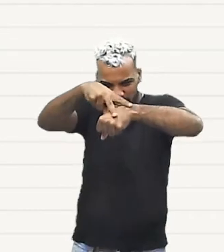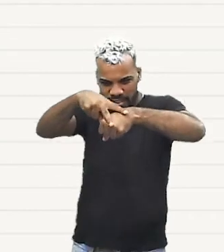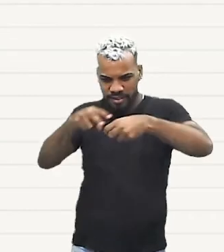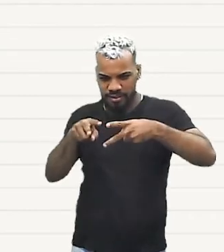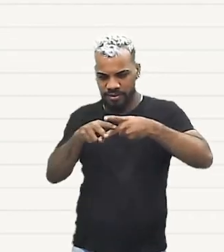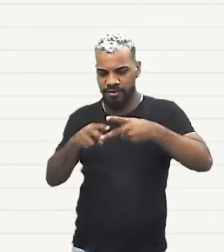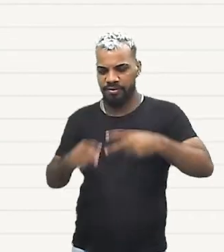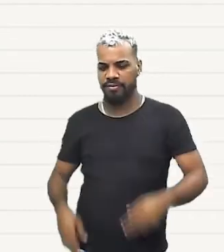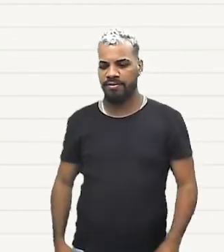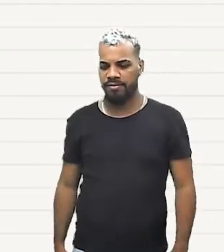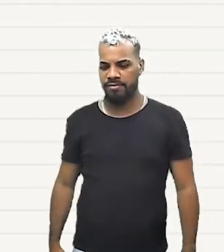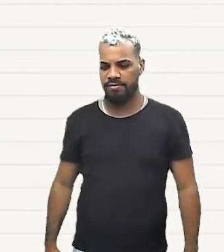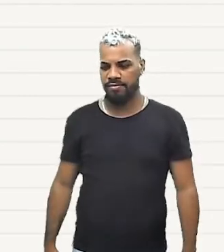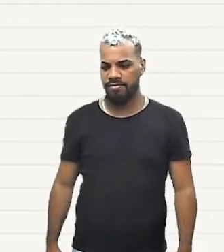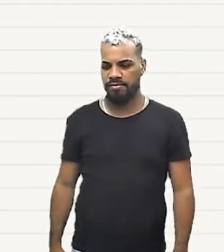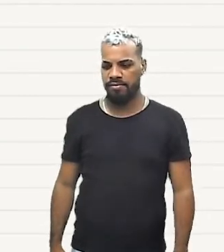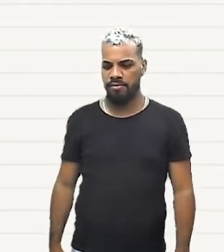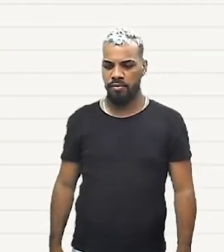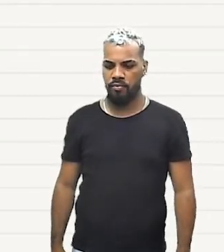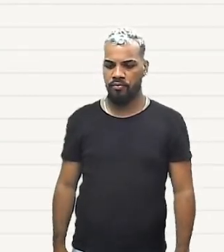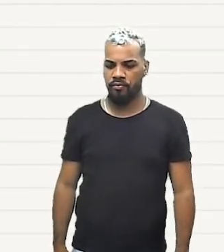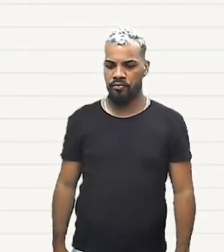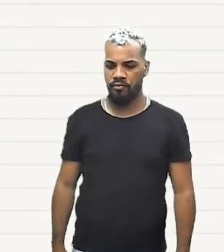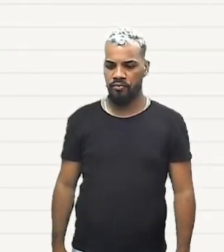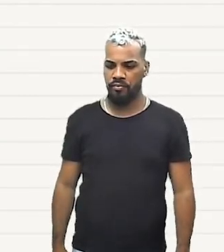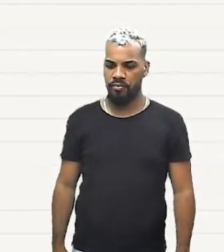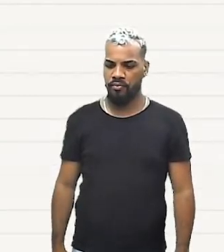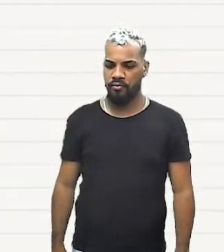aqui eu vou ter a frutose